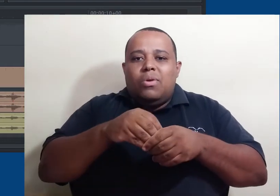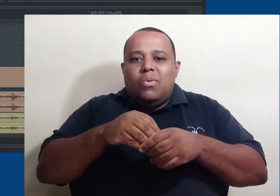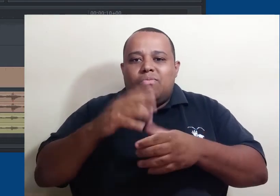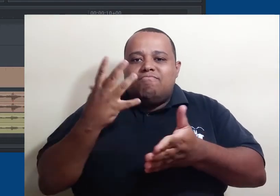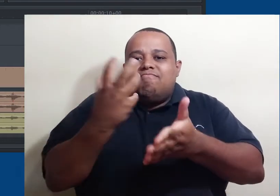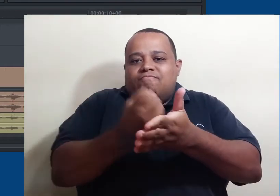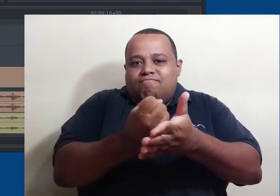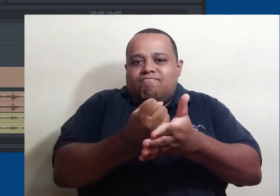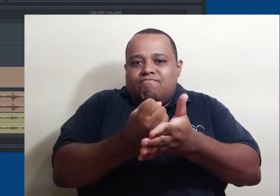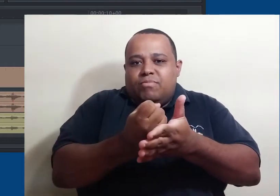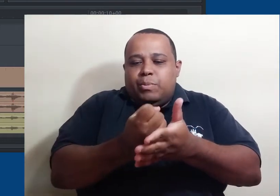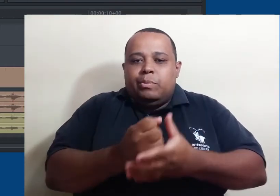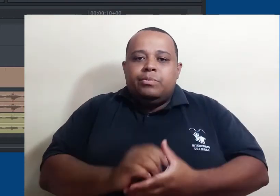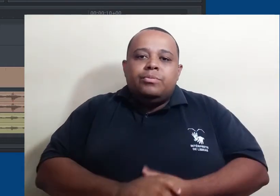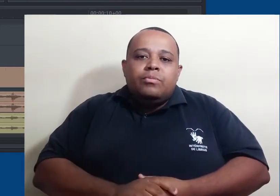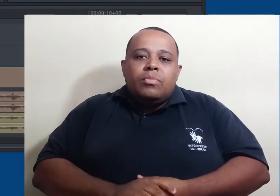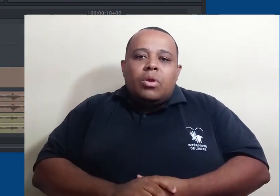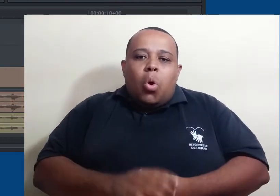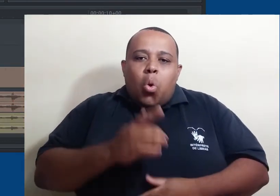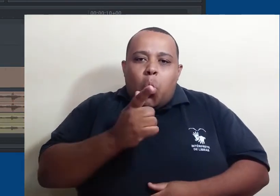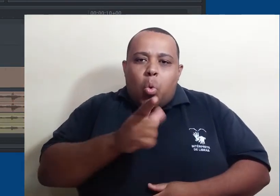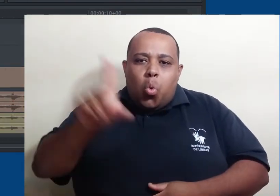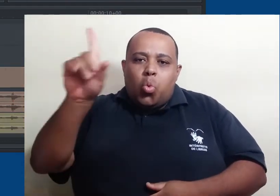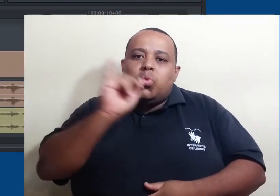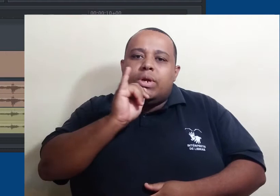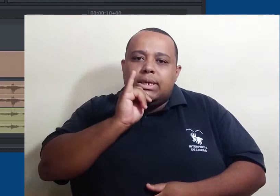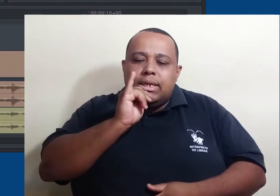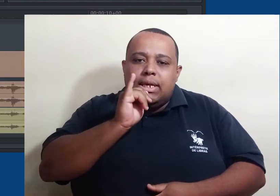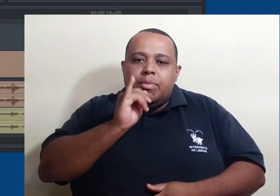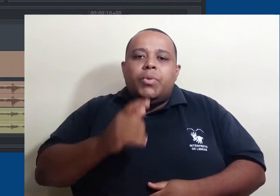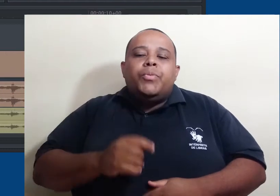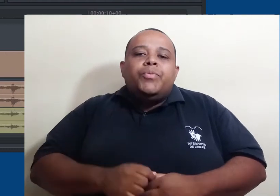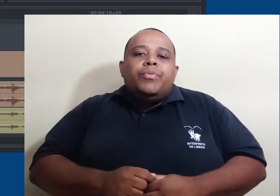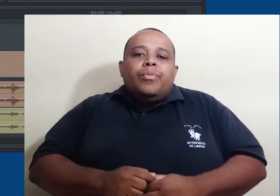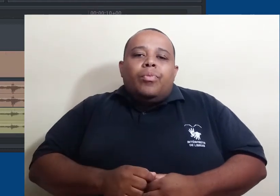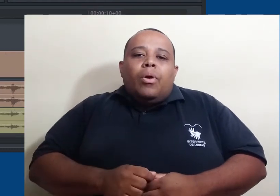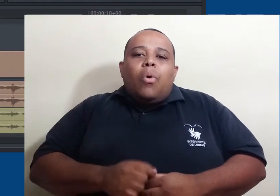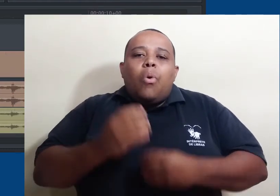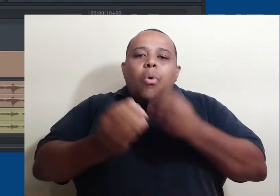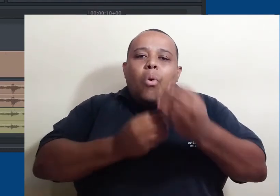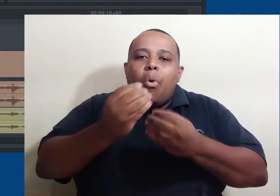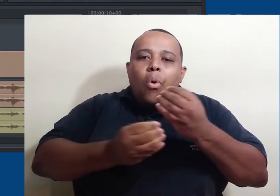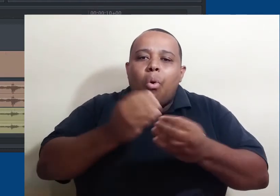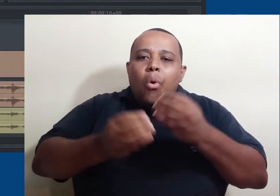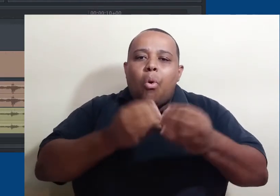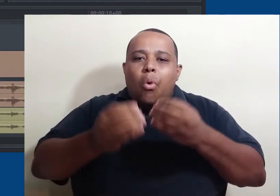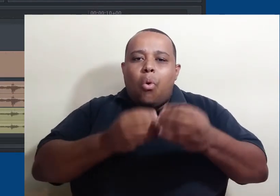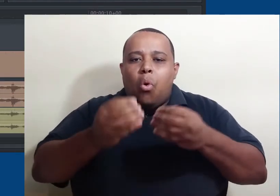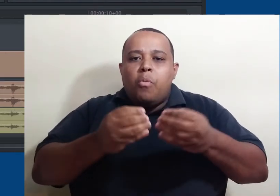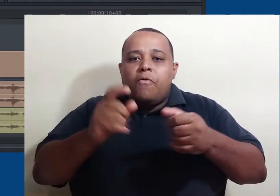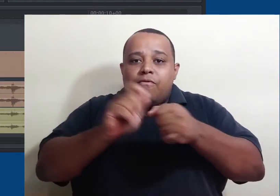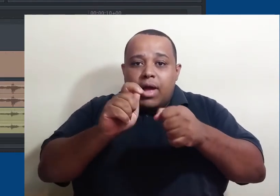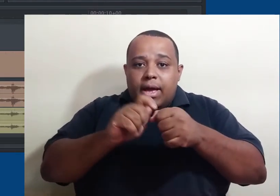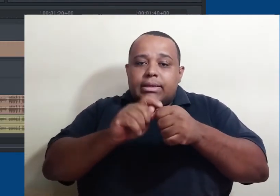foto. Aí eu vou exemplificar para vocês, deixa eu tirar esse título aqui, eu vou exemplificar para vocês usando uma vinheta, a vinheta que